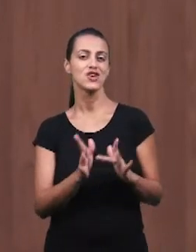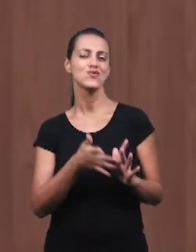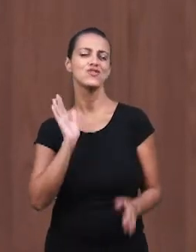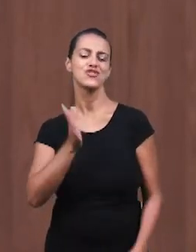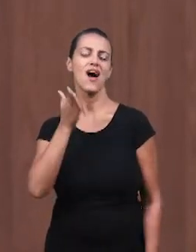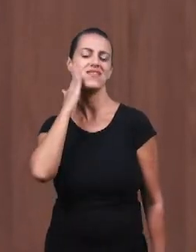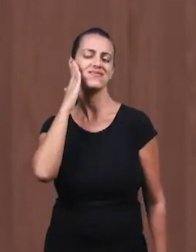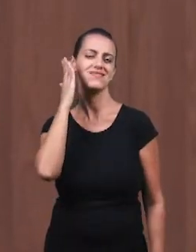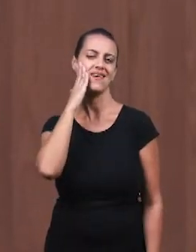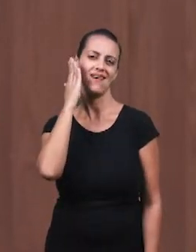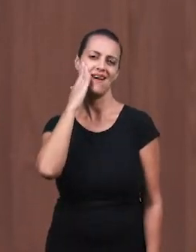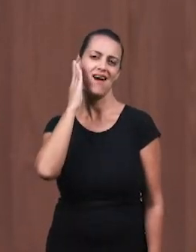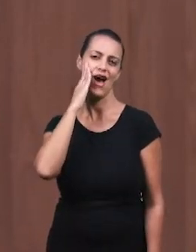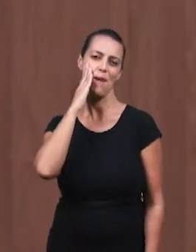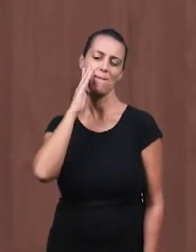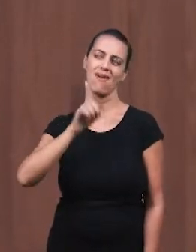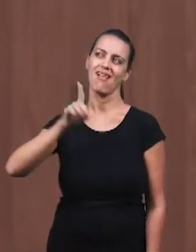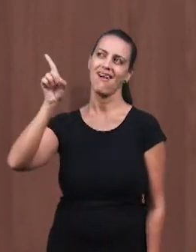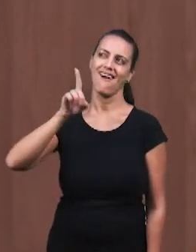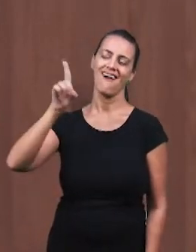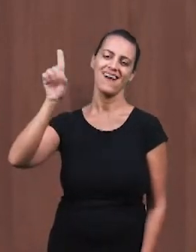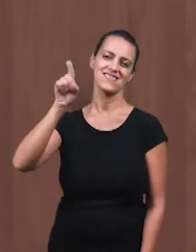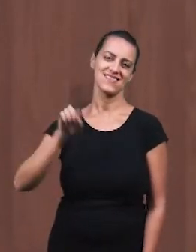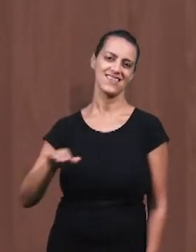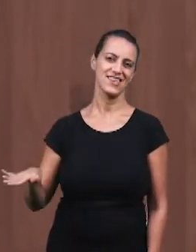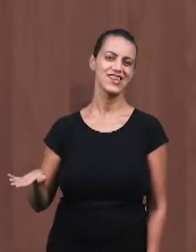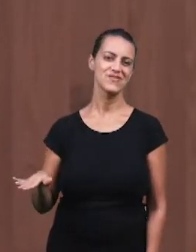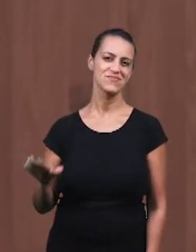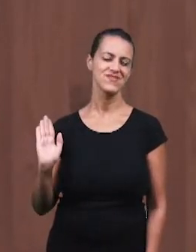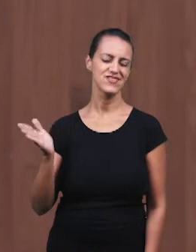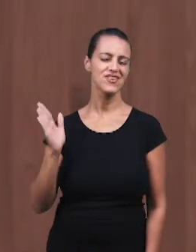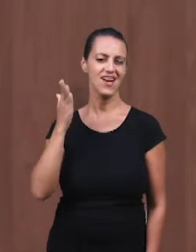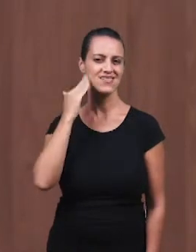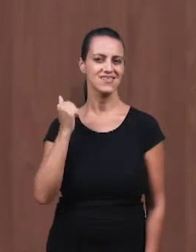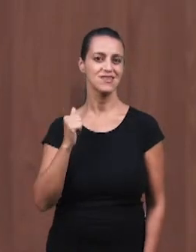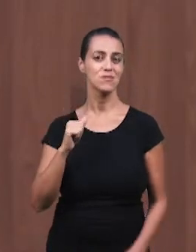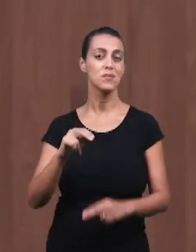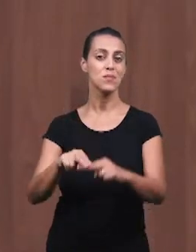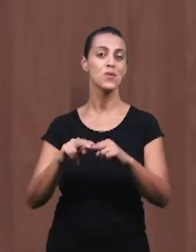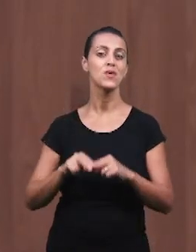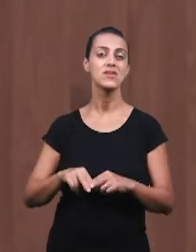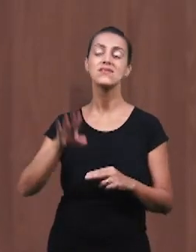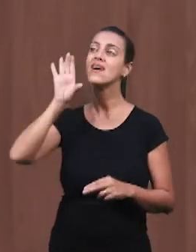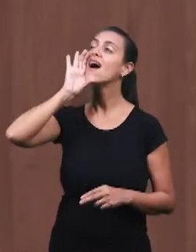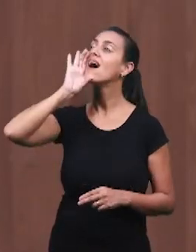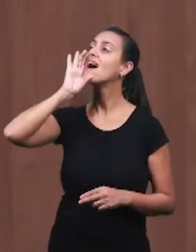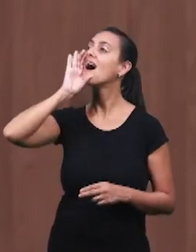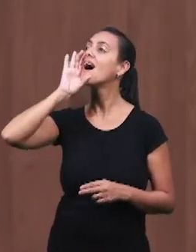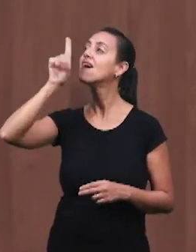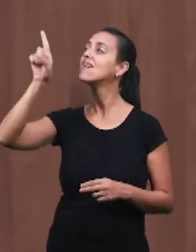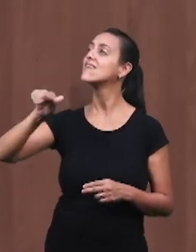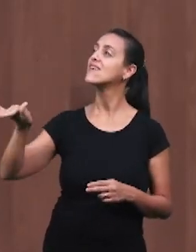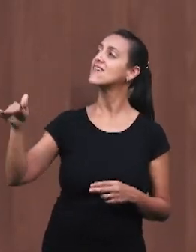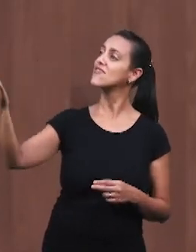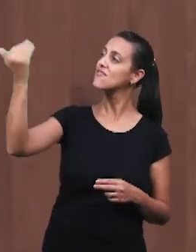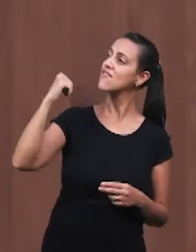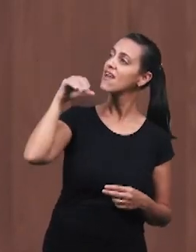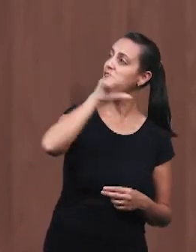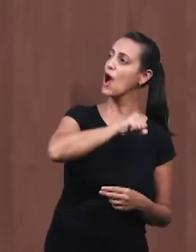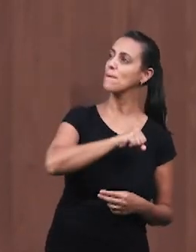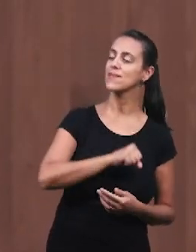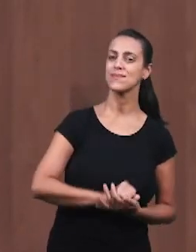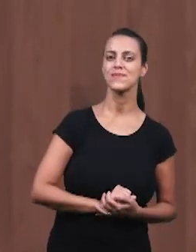que Zaqueu estava ali e o chamou pelo nome. E nesse chamado, nós vamos encontrar no verso 5, desce